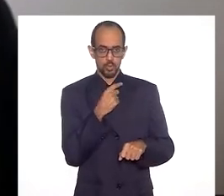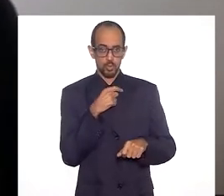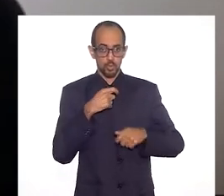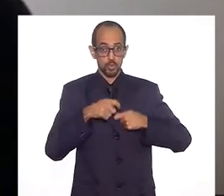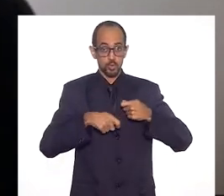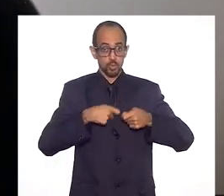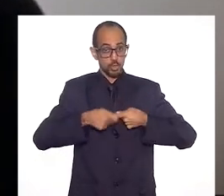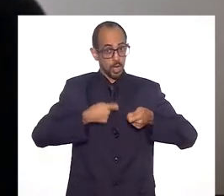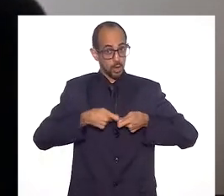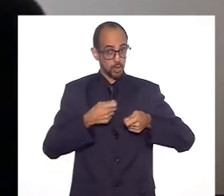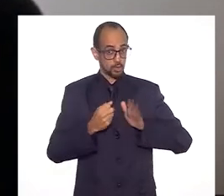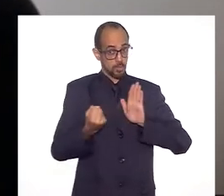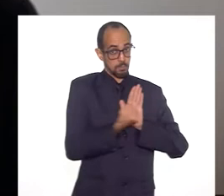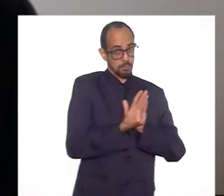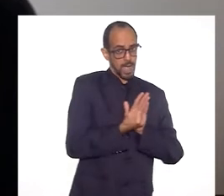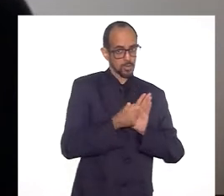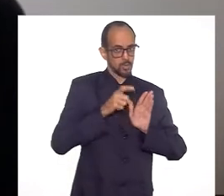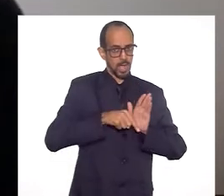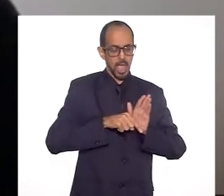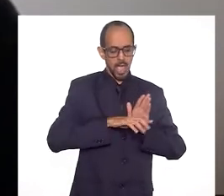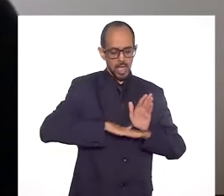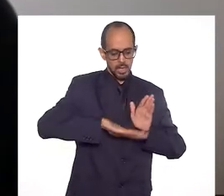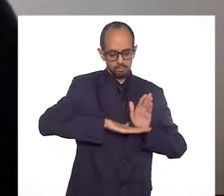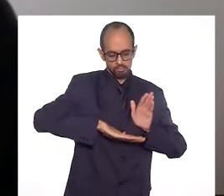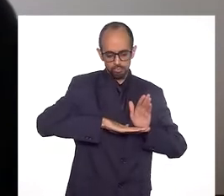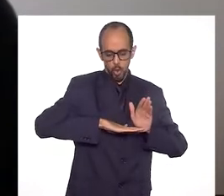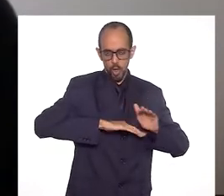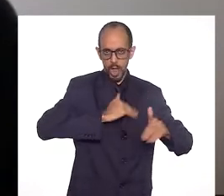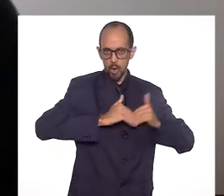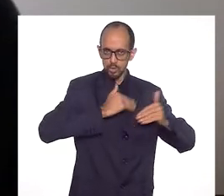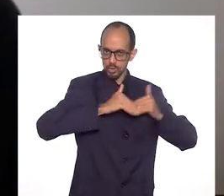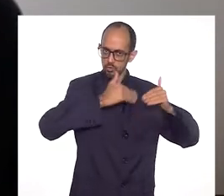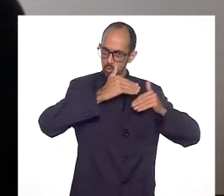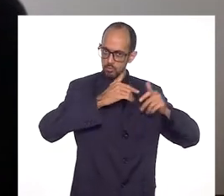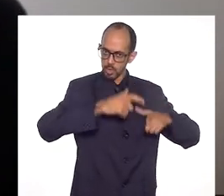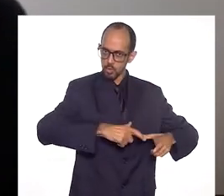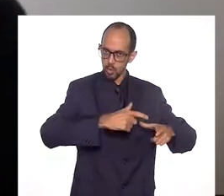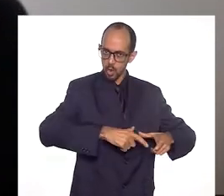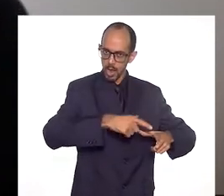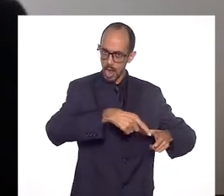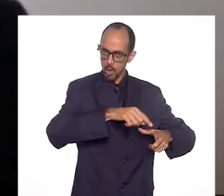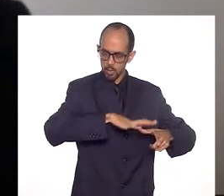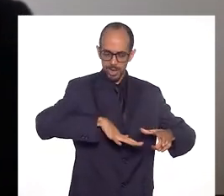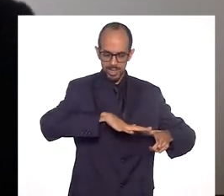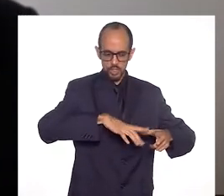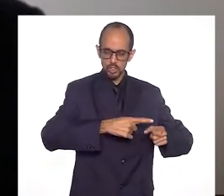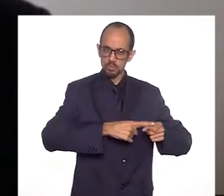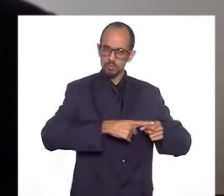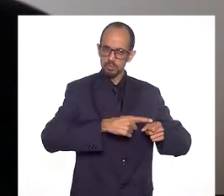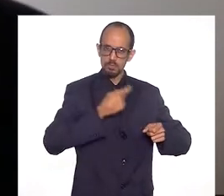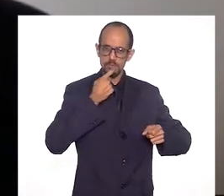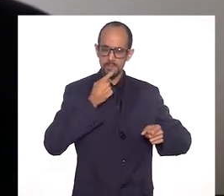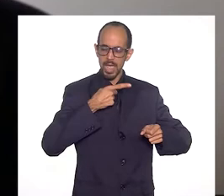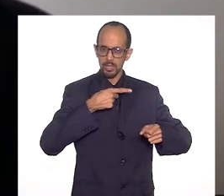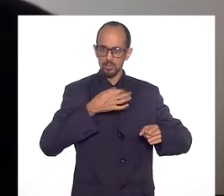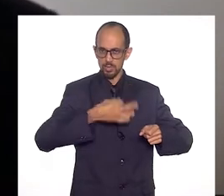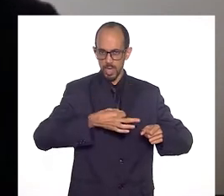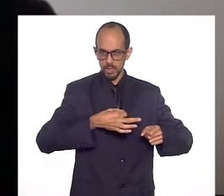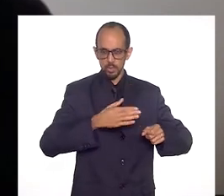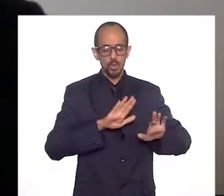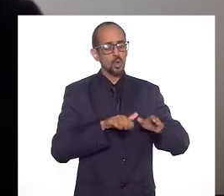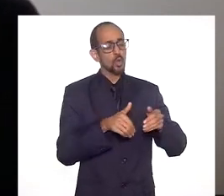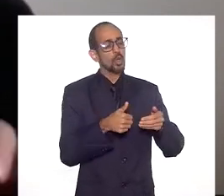vem observando, é muito do desenvolvimento local, né? Eles têm um impacto ali naquela região e o maior desafio também é medir esse